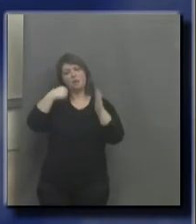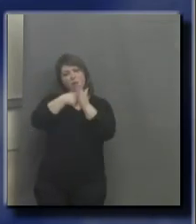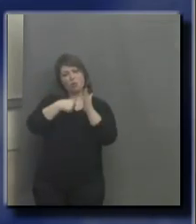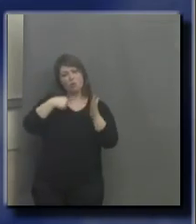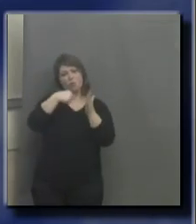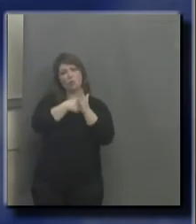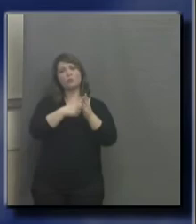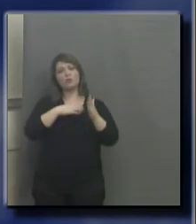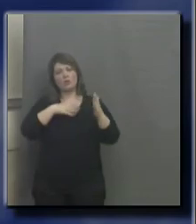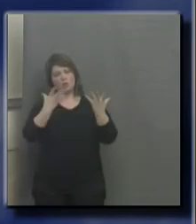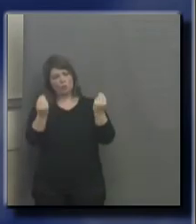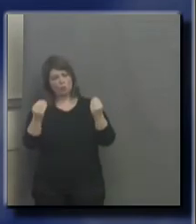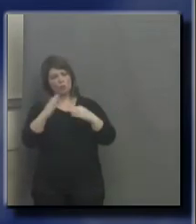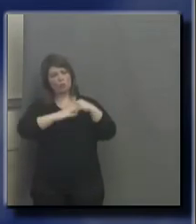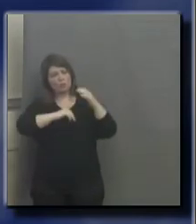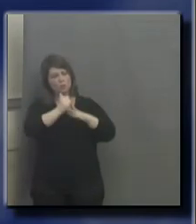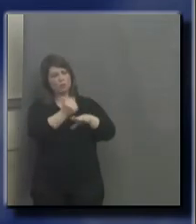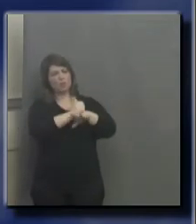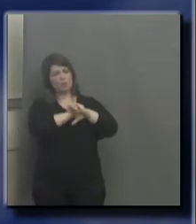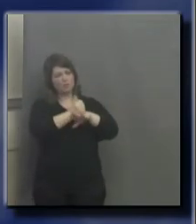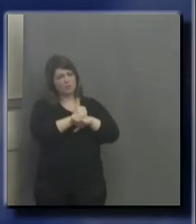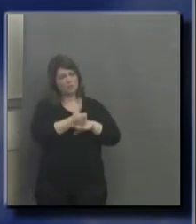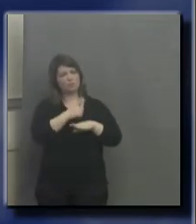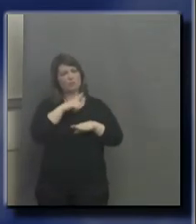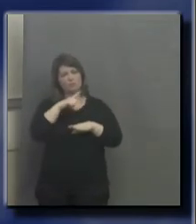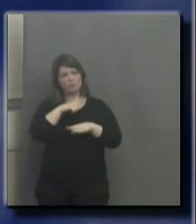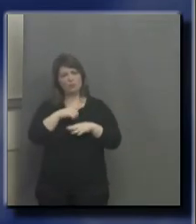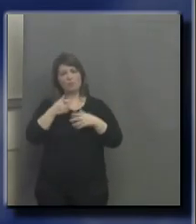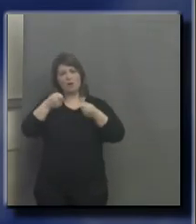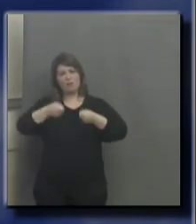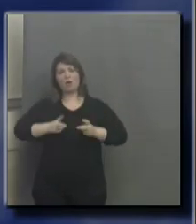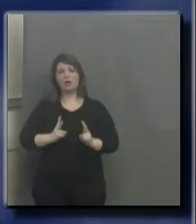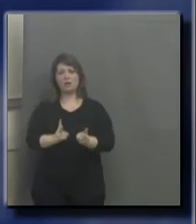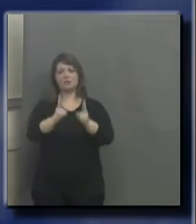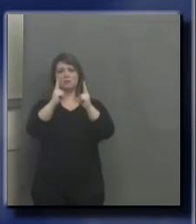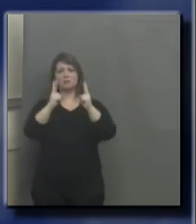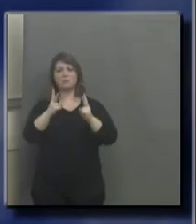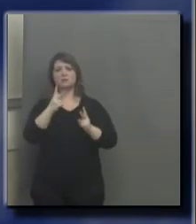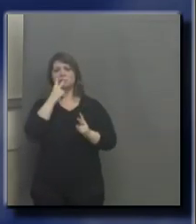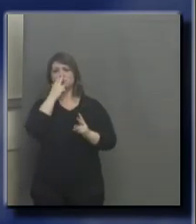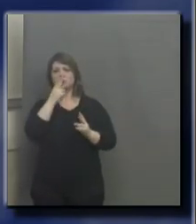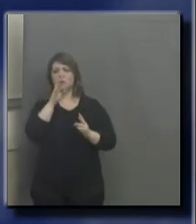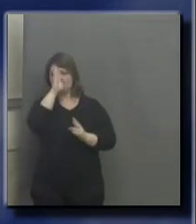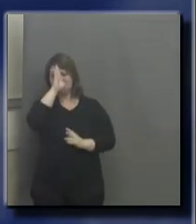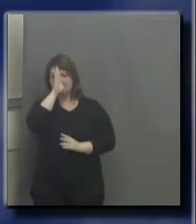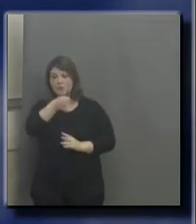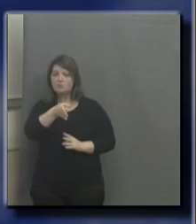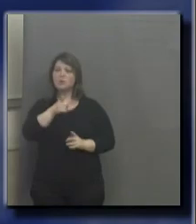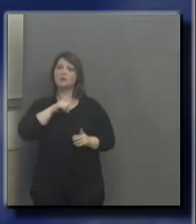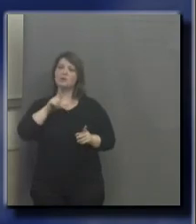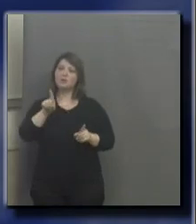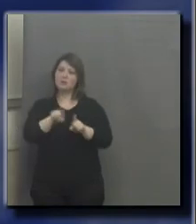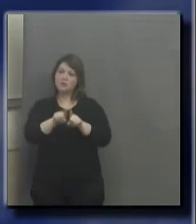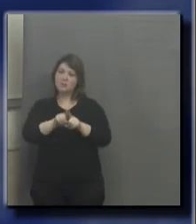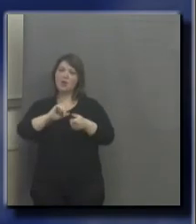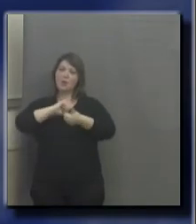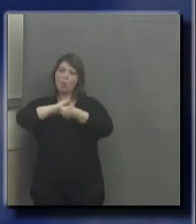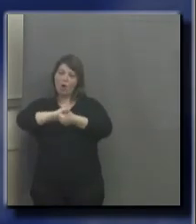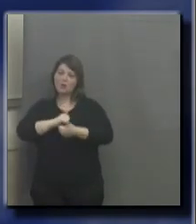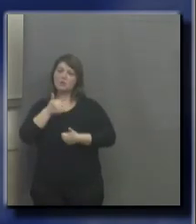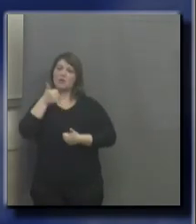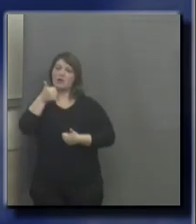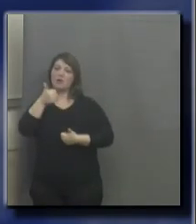muitas profissões têm feito para manter princípios e para manter a qualidade